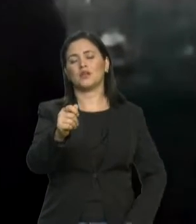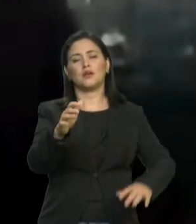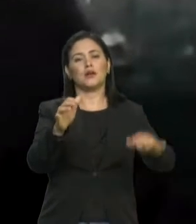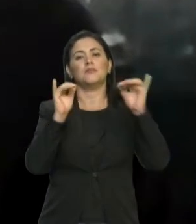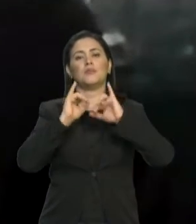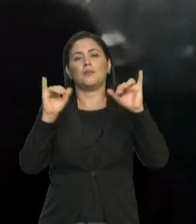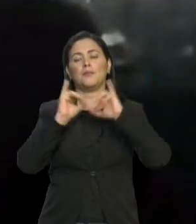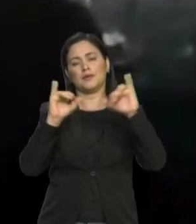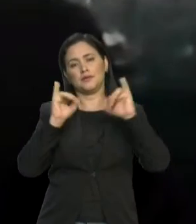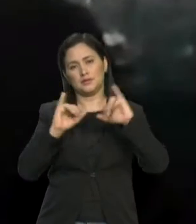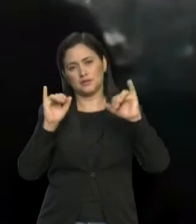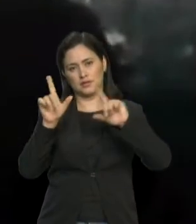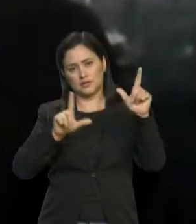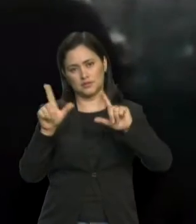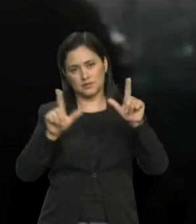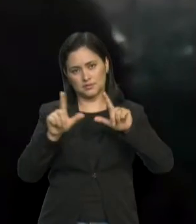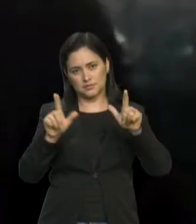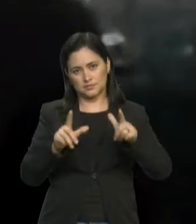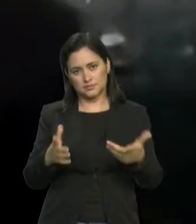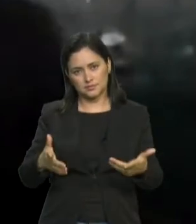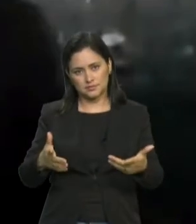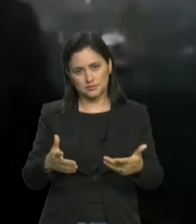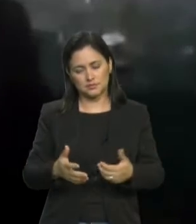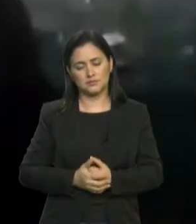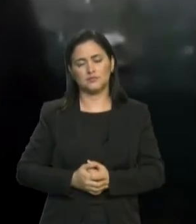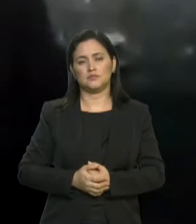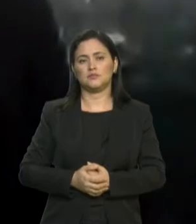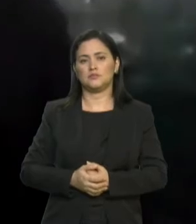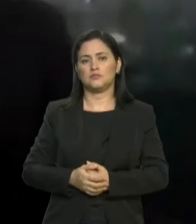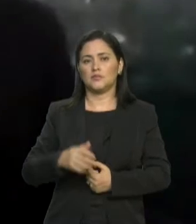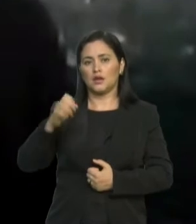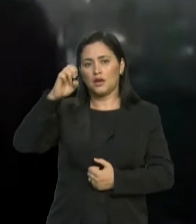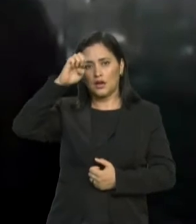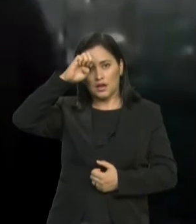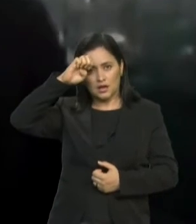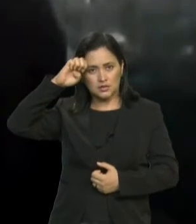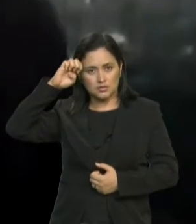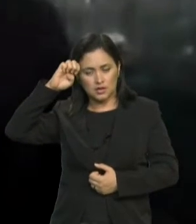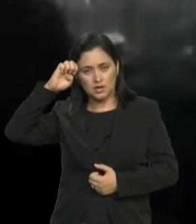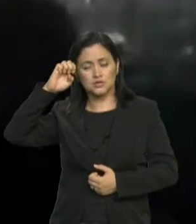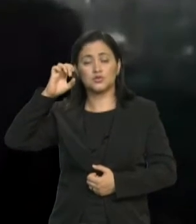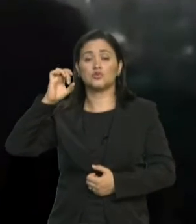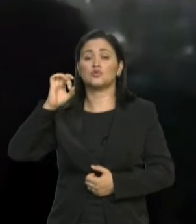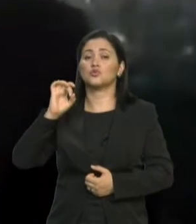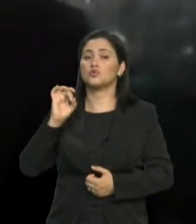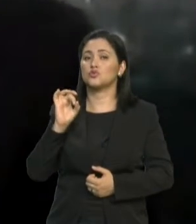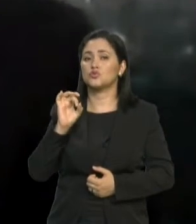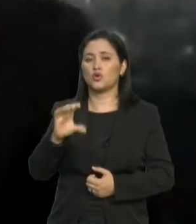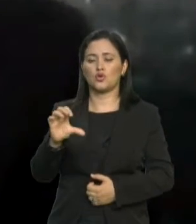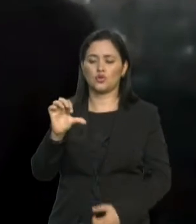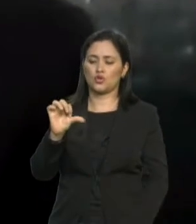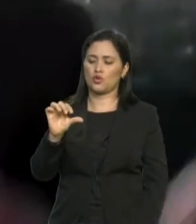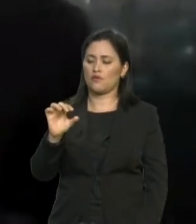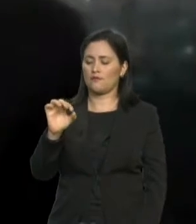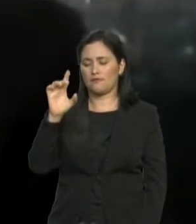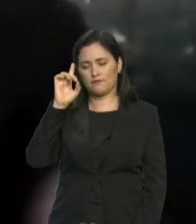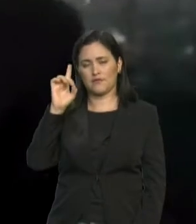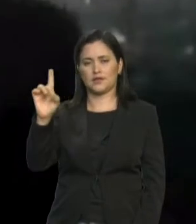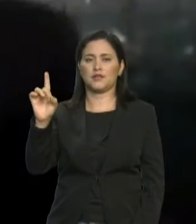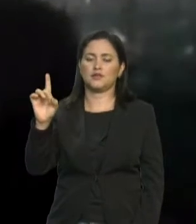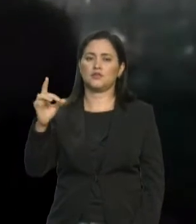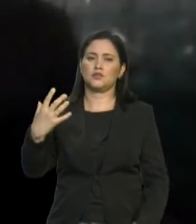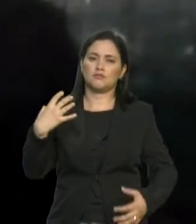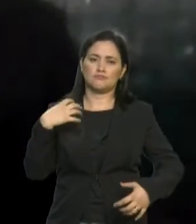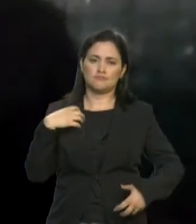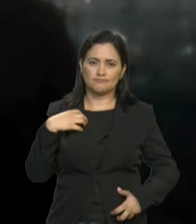apenas 90 dias, e acredito que tenha transparência, todos os atos são públicos, mas nós precisamos ter uma